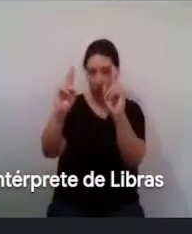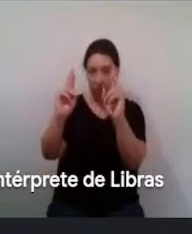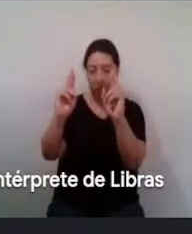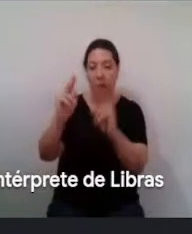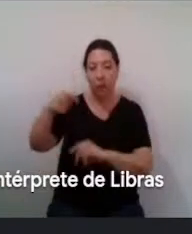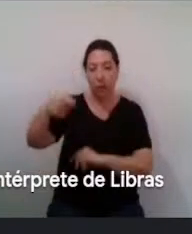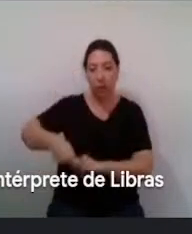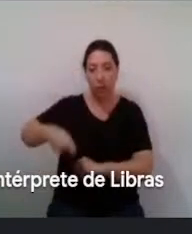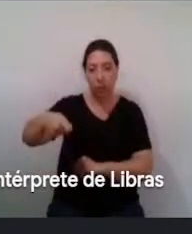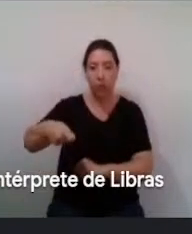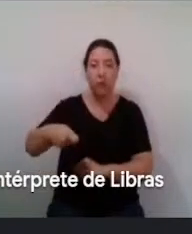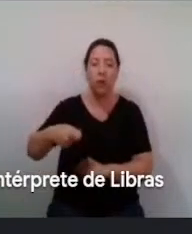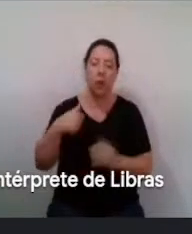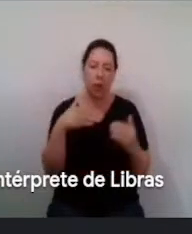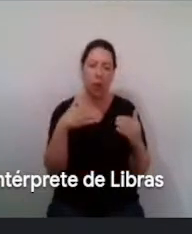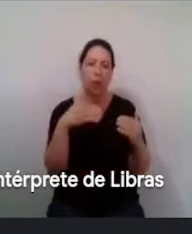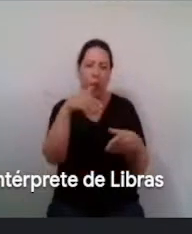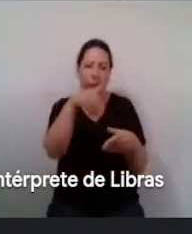o relator.